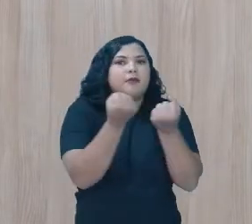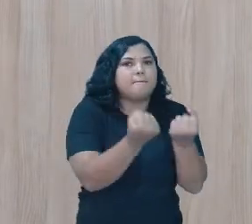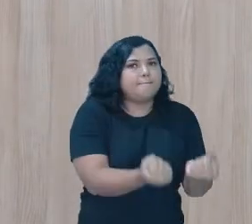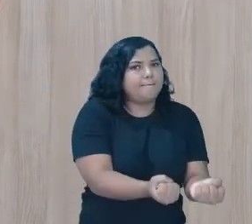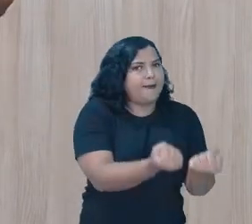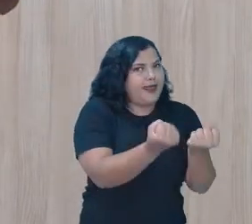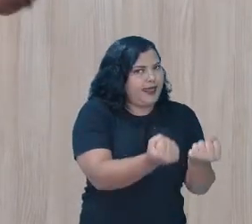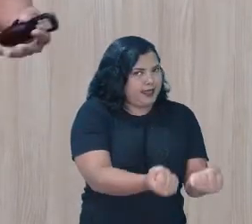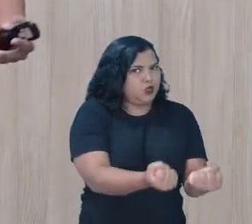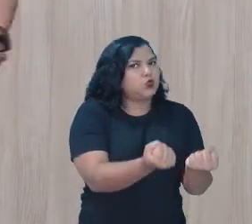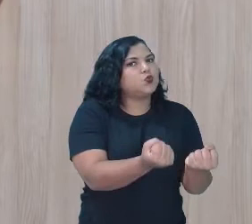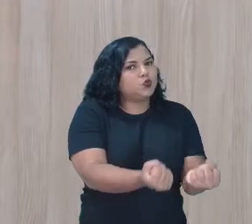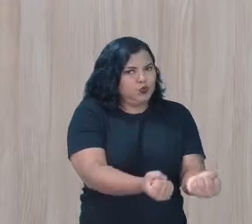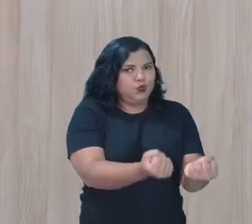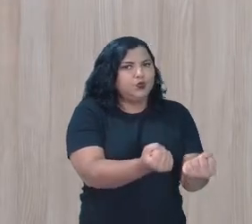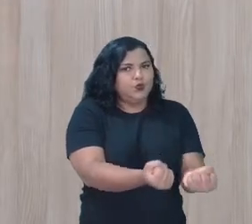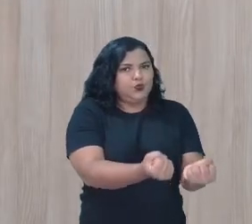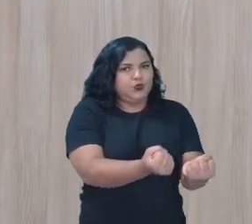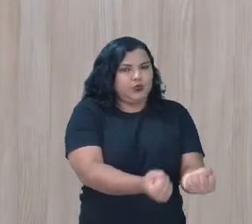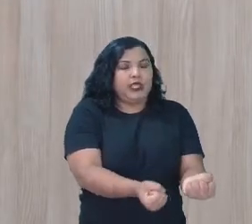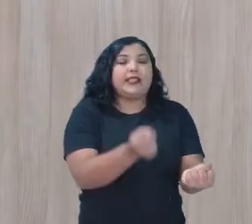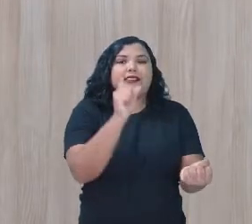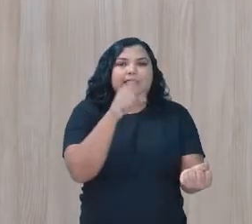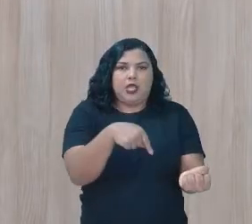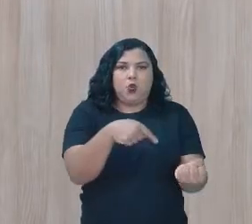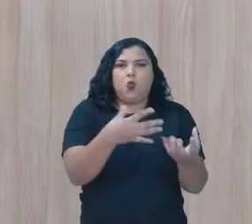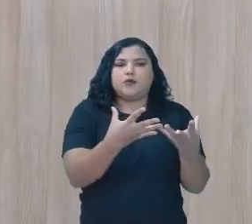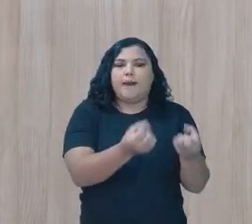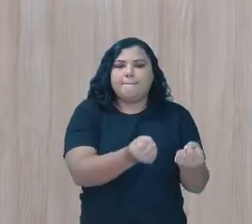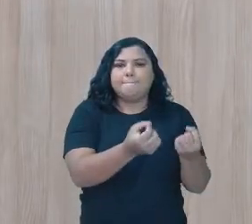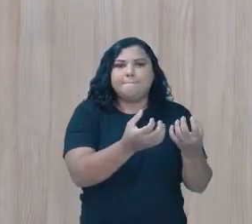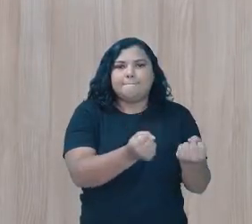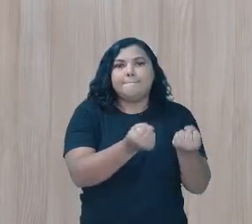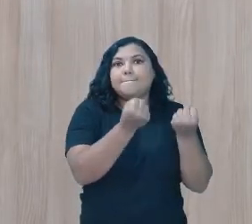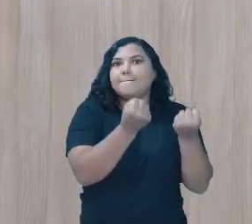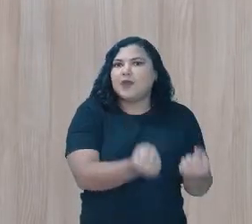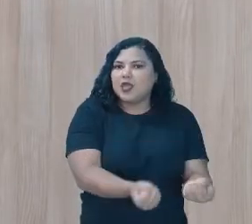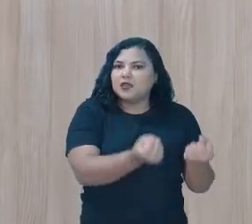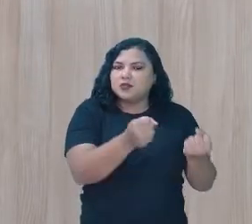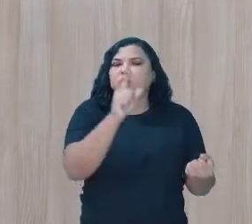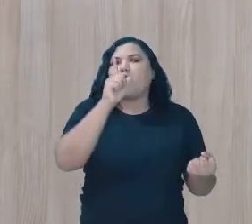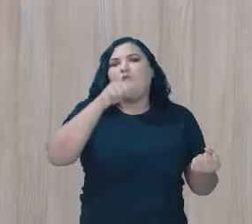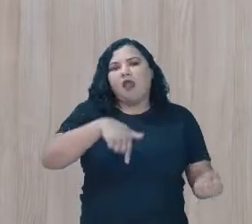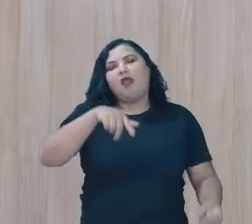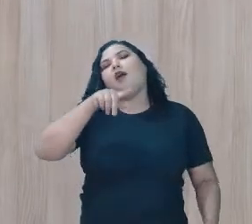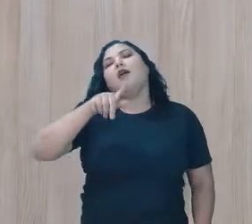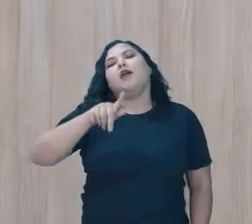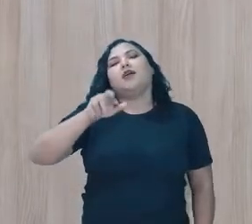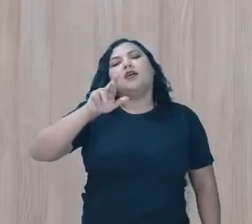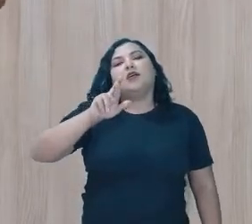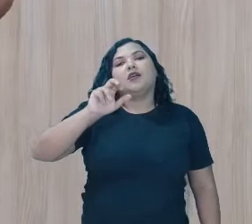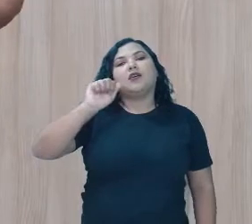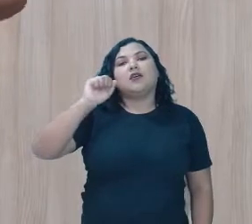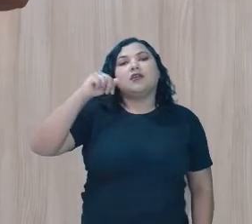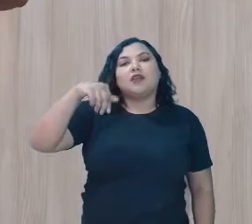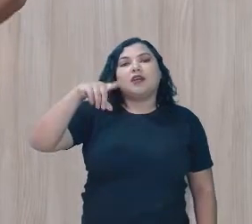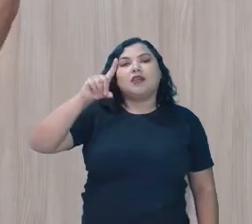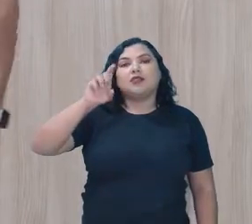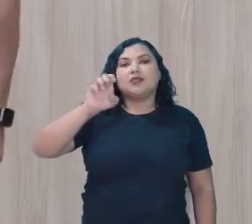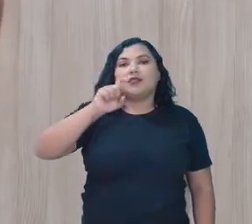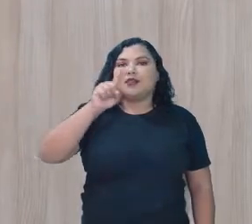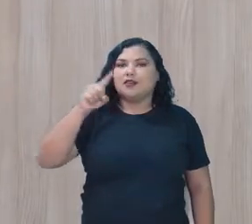peso, certo, daquele bolo. Então, a massa, né, que é o peso, é uma grandeza, porque é aquilo que pode